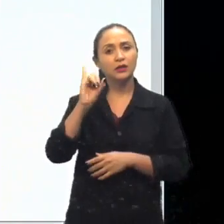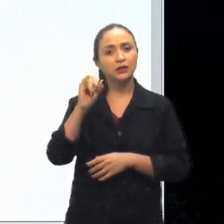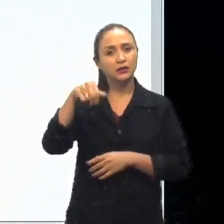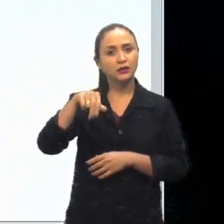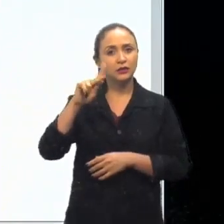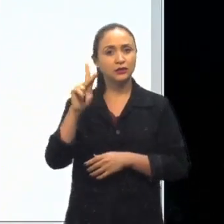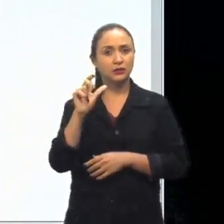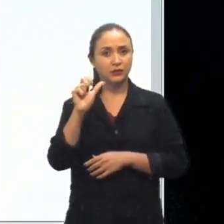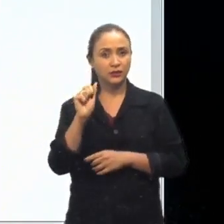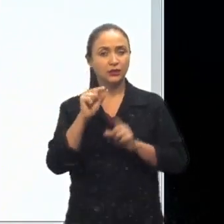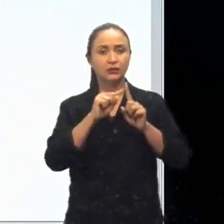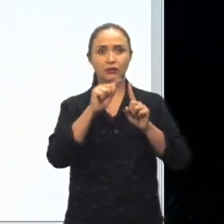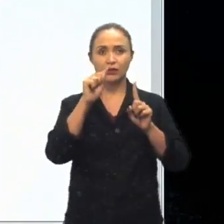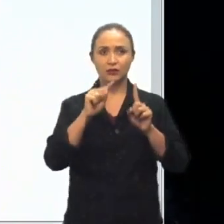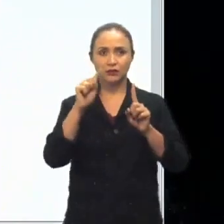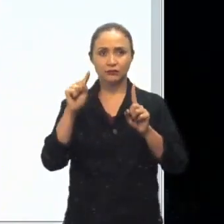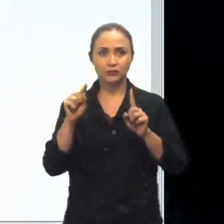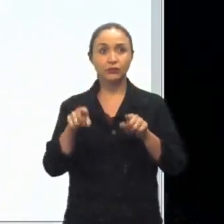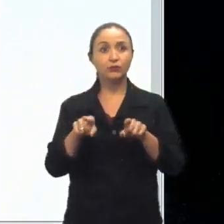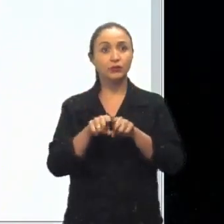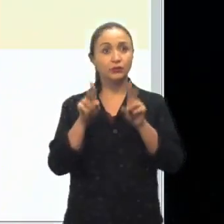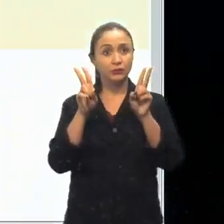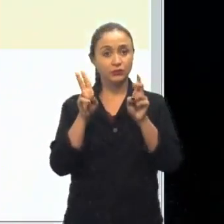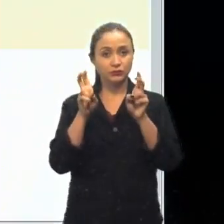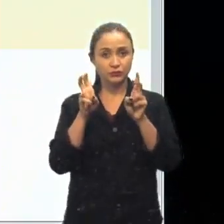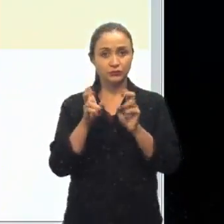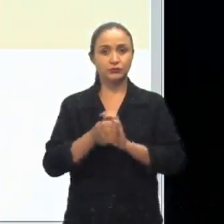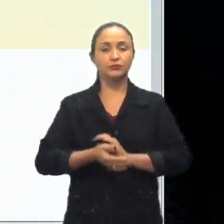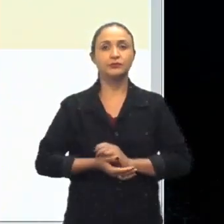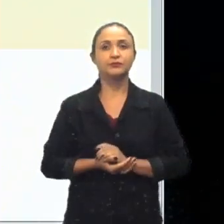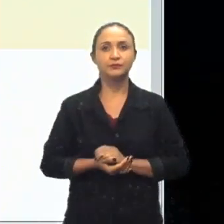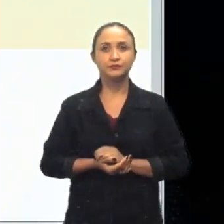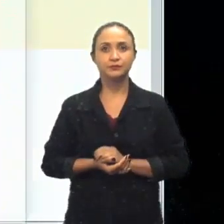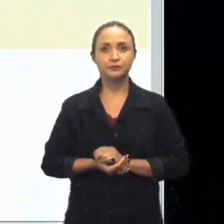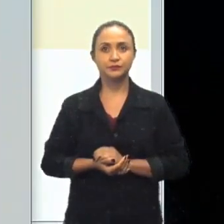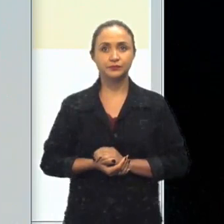do gráfico. E o título do gráfico.